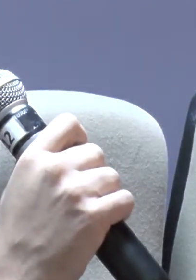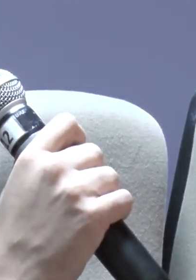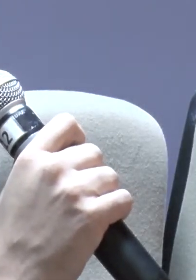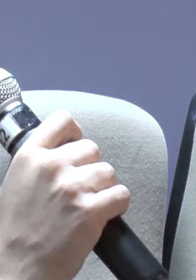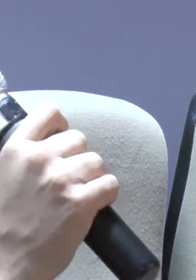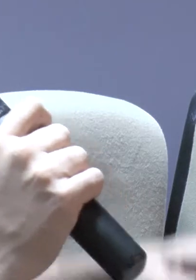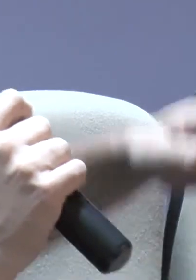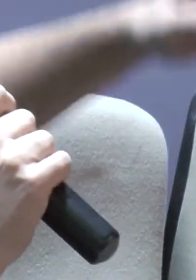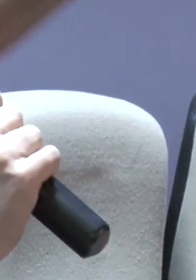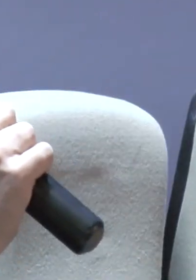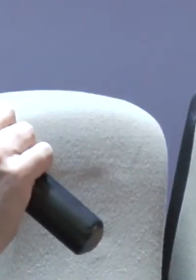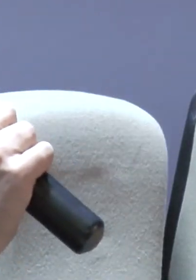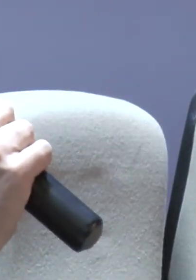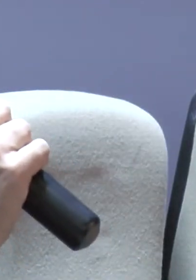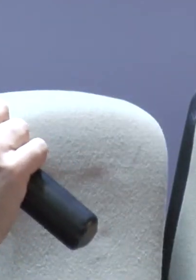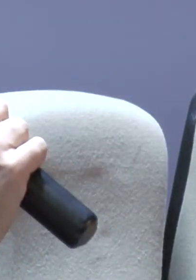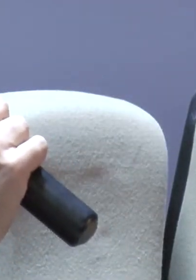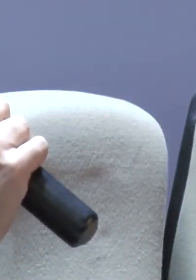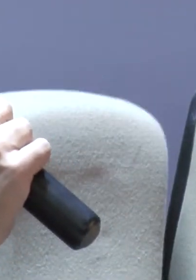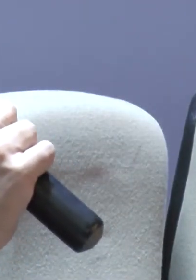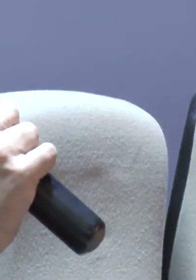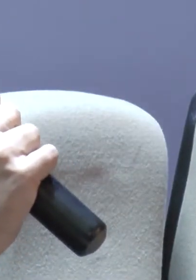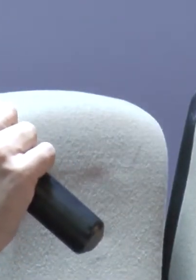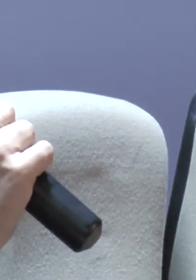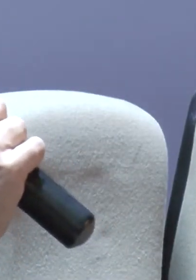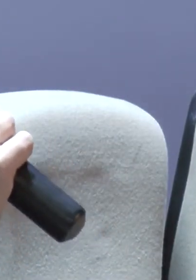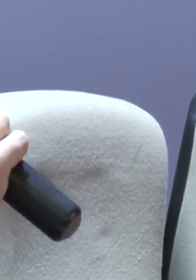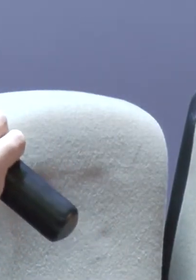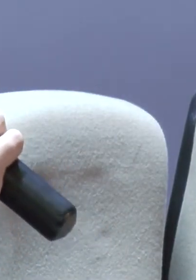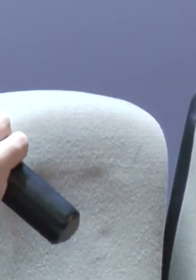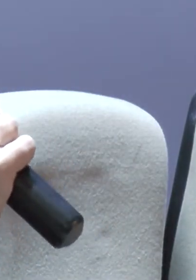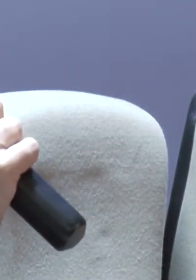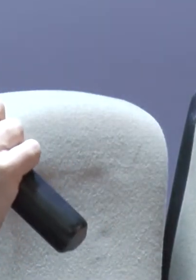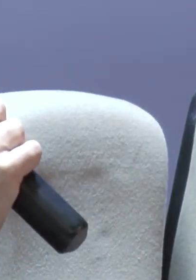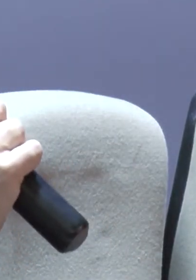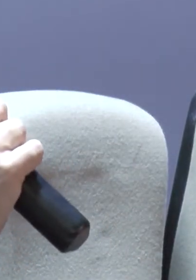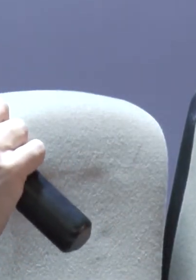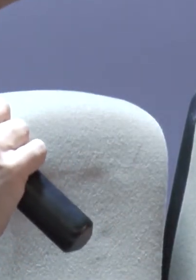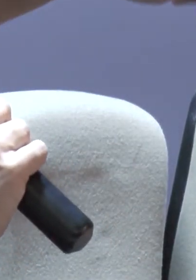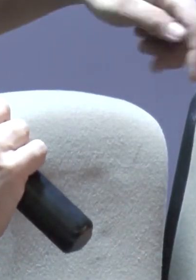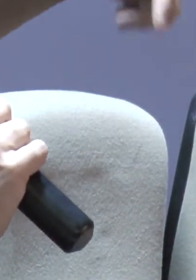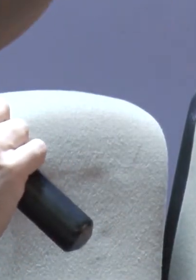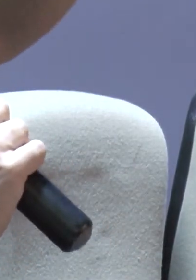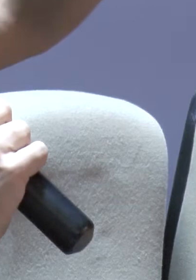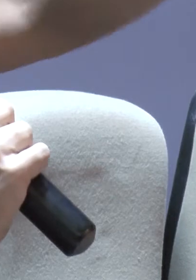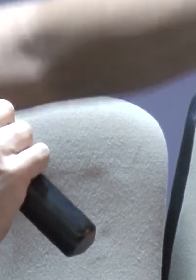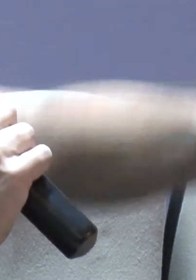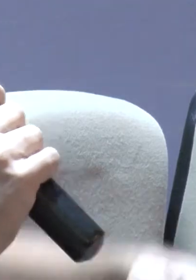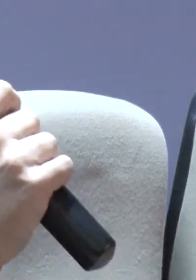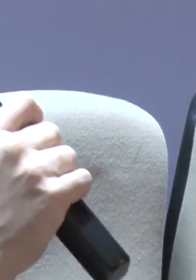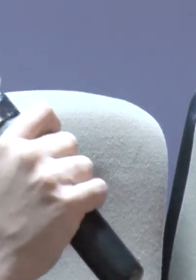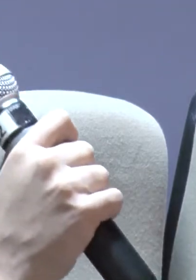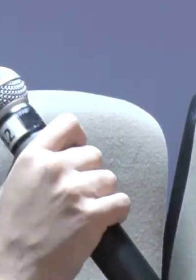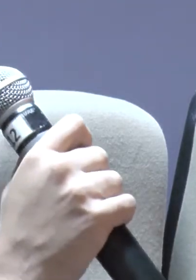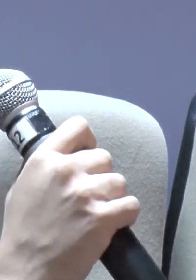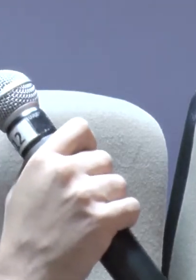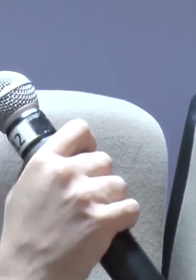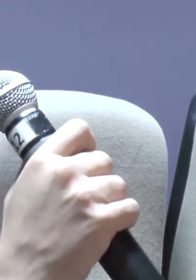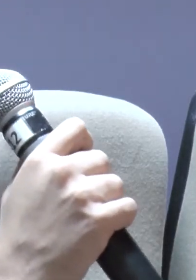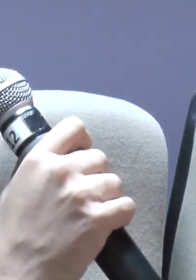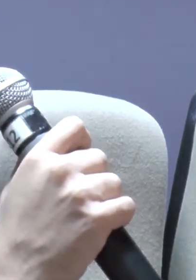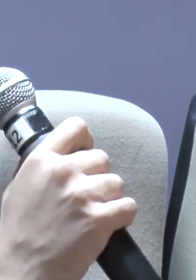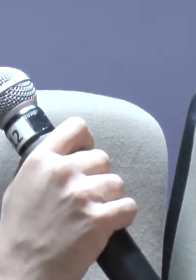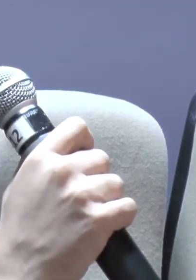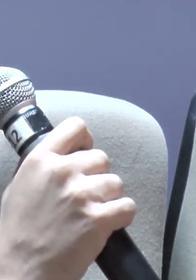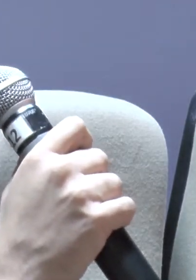Tive há muitos anos que tinha já aula nos Estados Unidos que o mapa, né, não era Amazônia, já não era Brasil. Teve a fala outro dia do